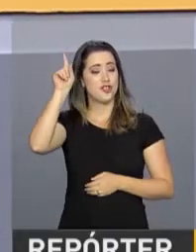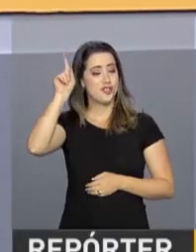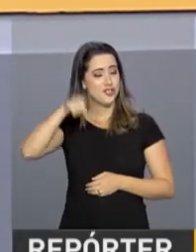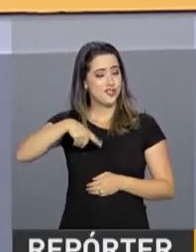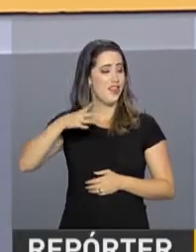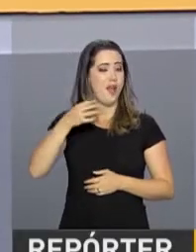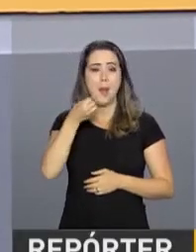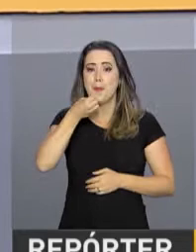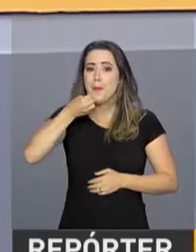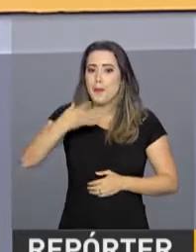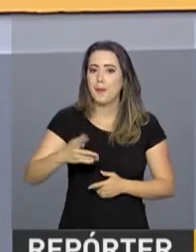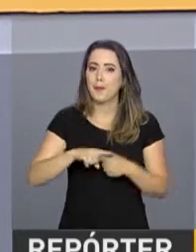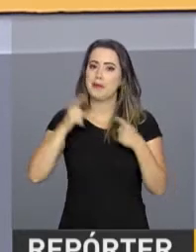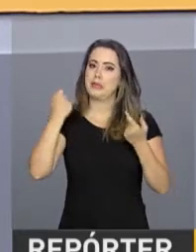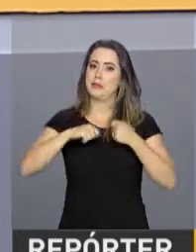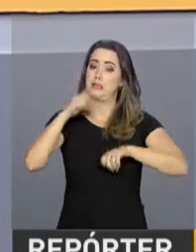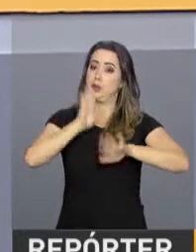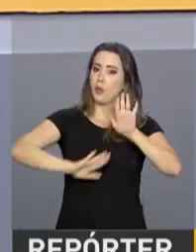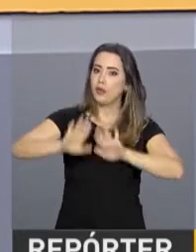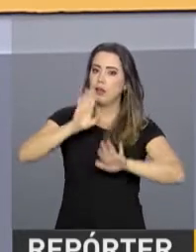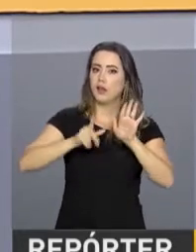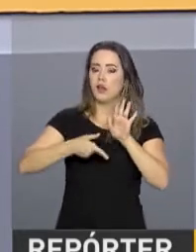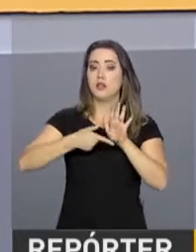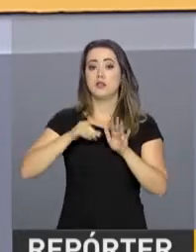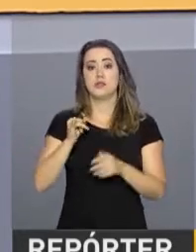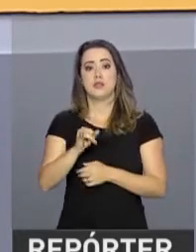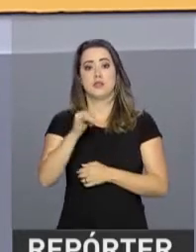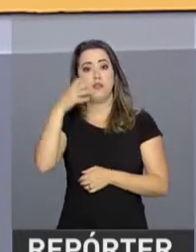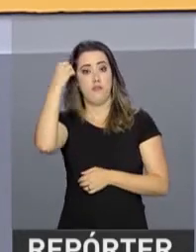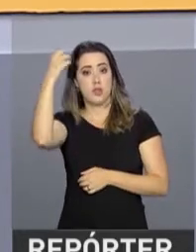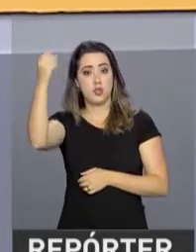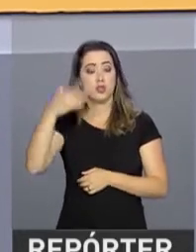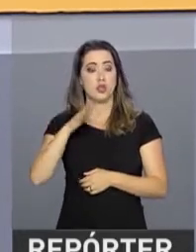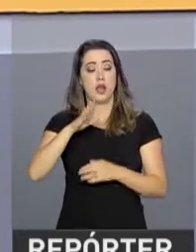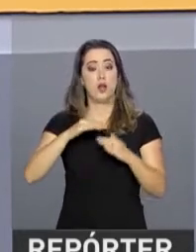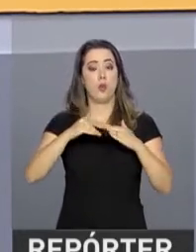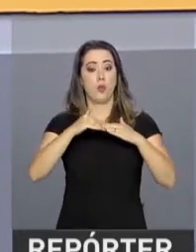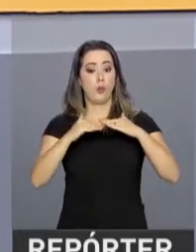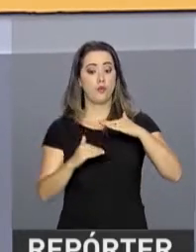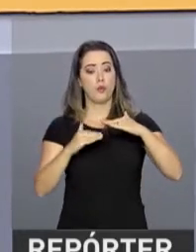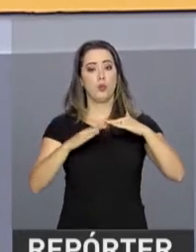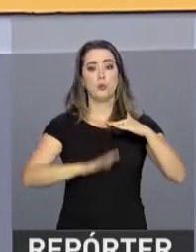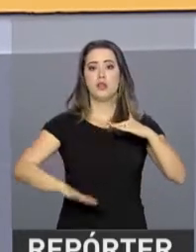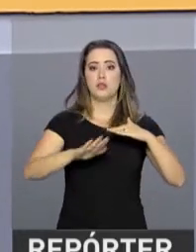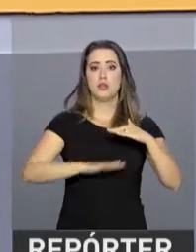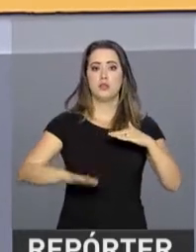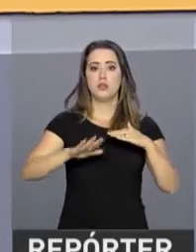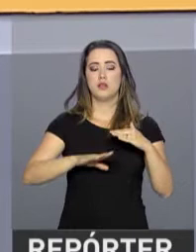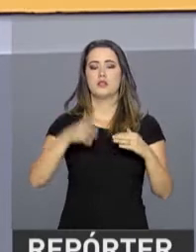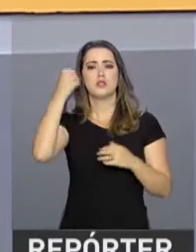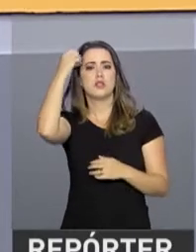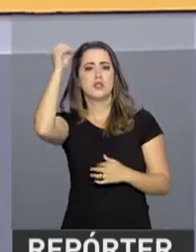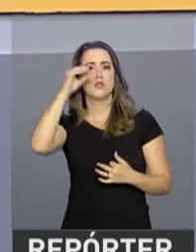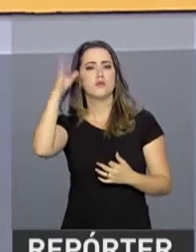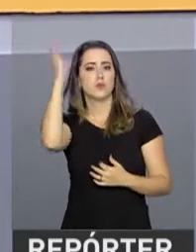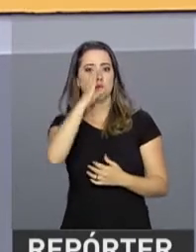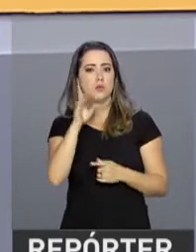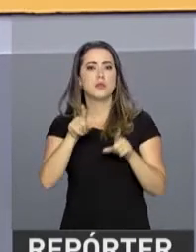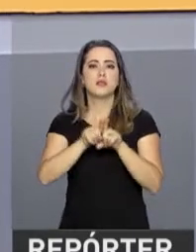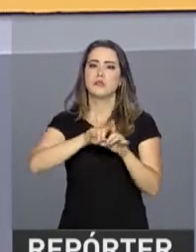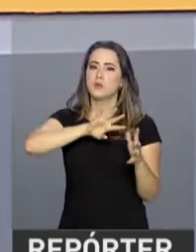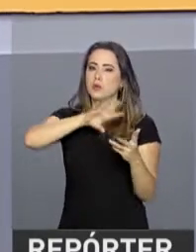é tudo de bom mas é preciso alguns cuidados se for embarcar com menores em vôos nacionais e internacionais é importante por exemplo